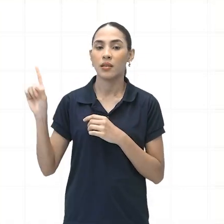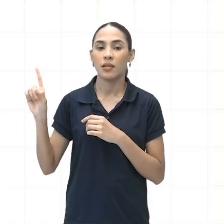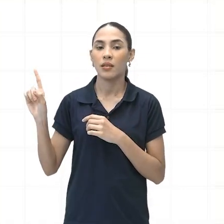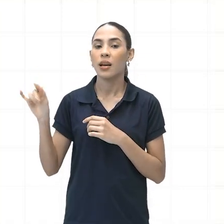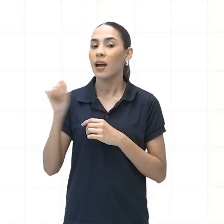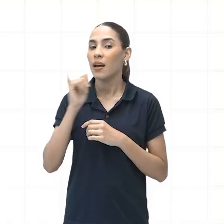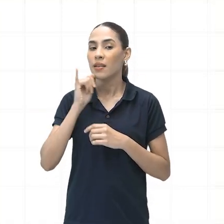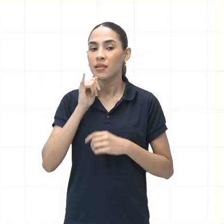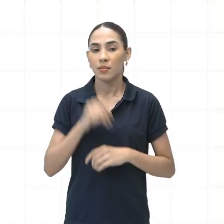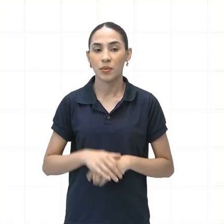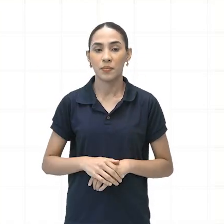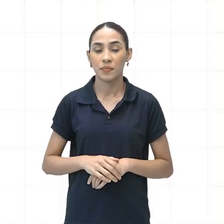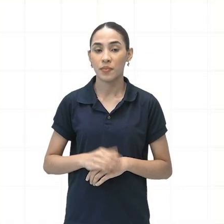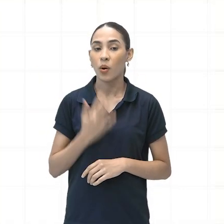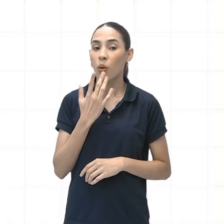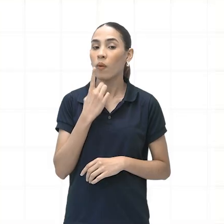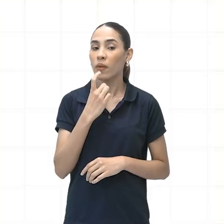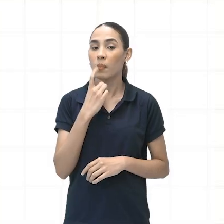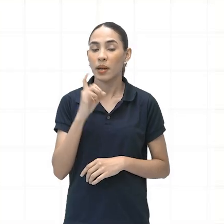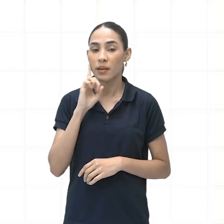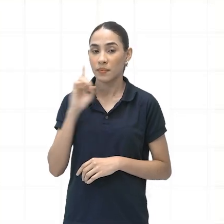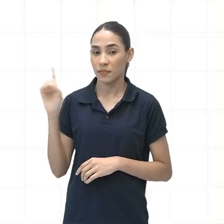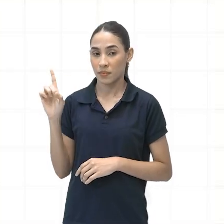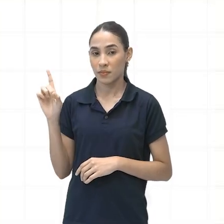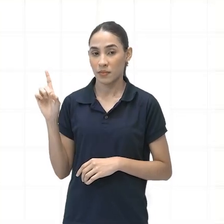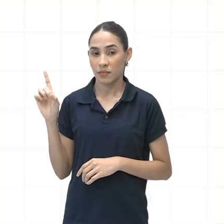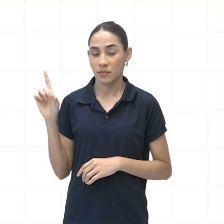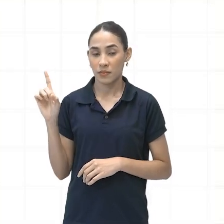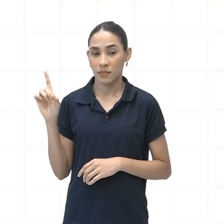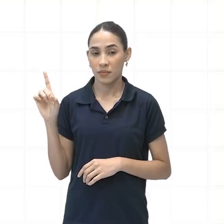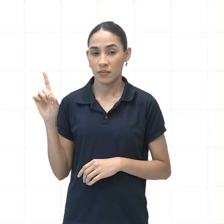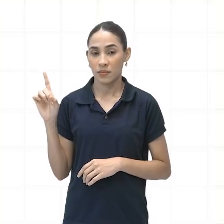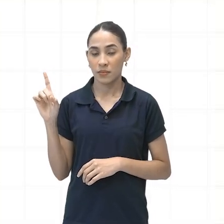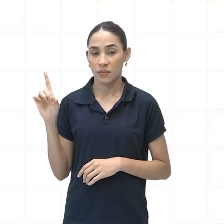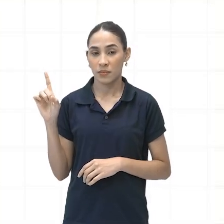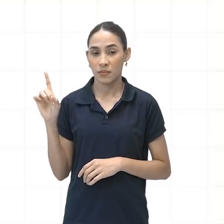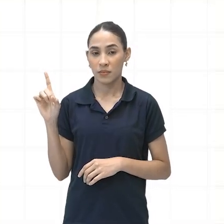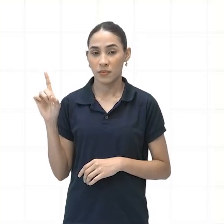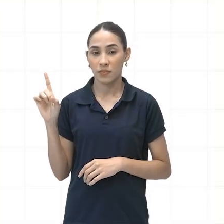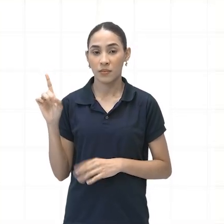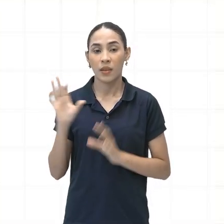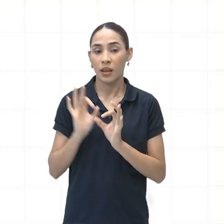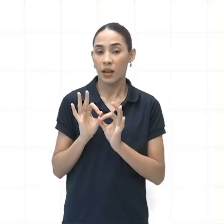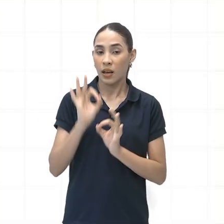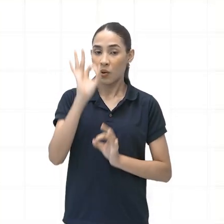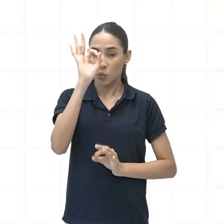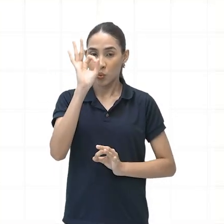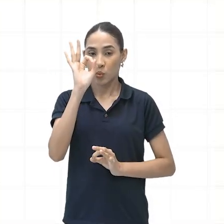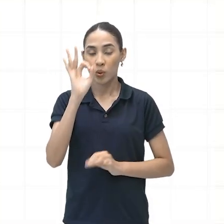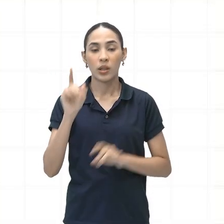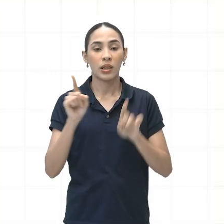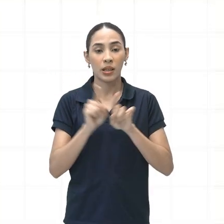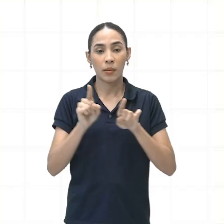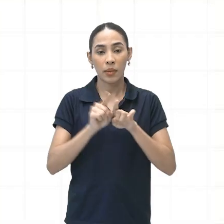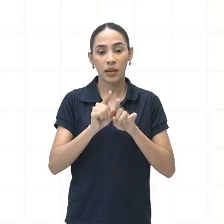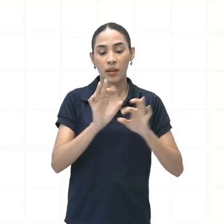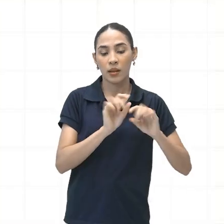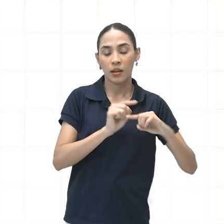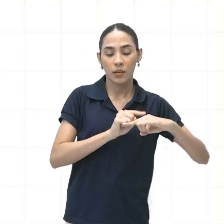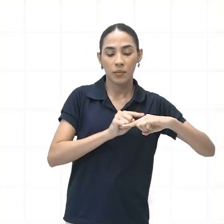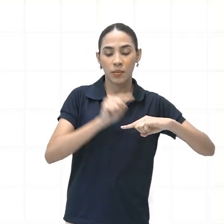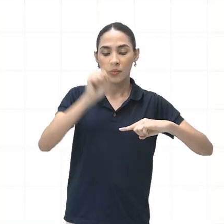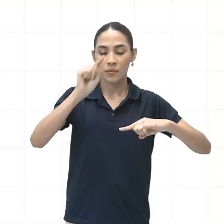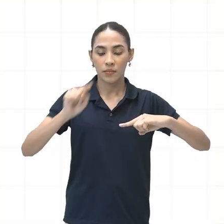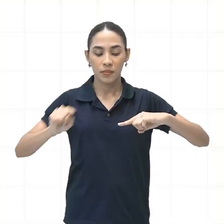maior, que foi formado aí pela altura da pirâmide, a sombra da pirâmide e o